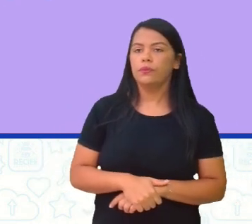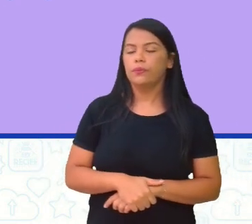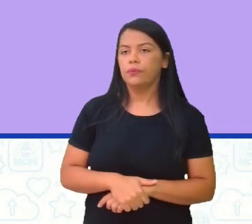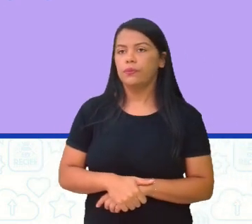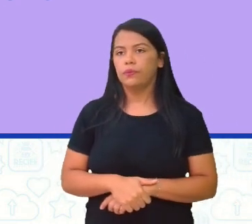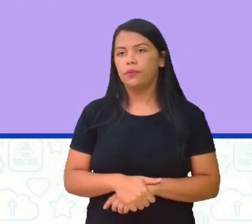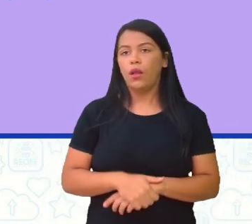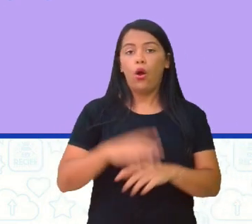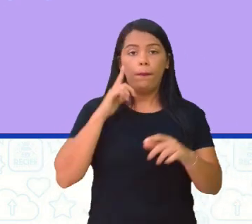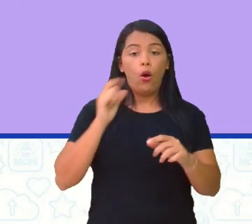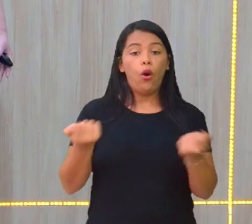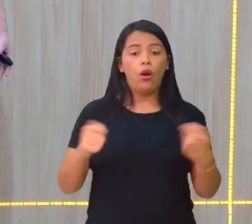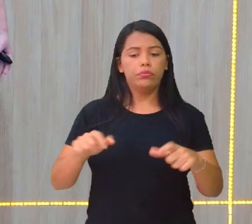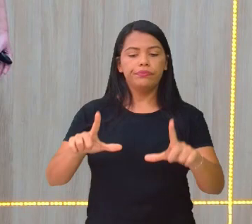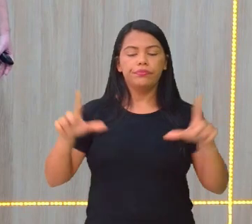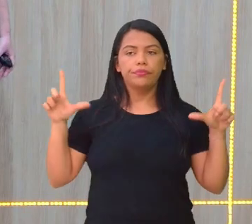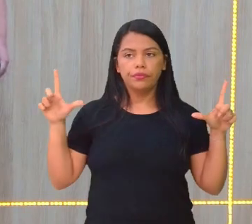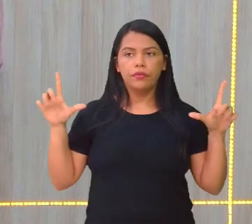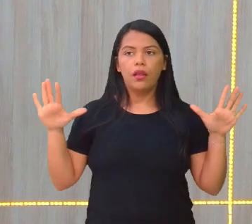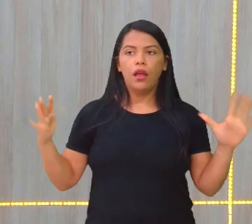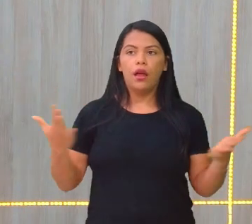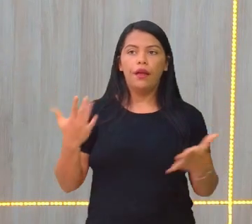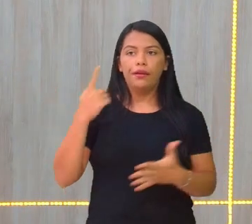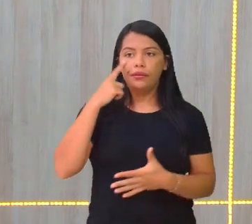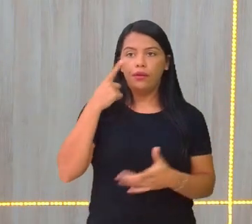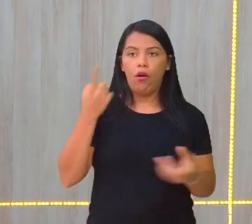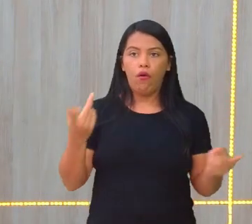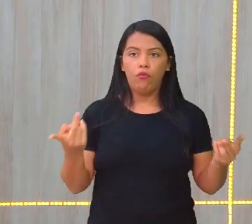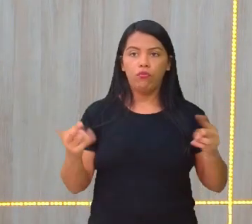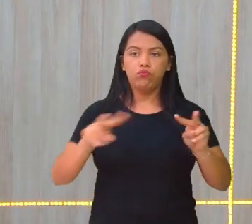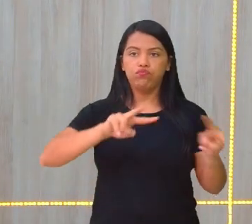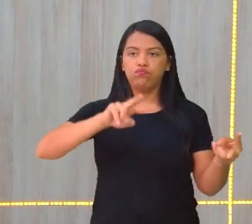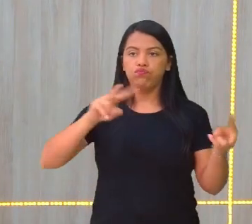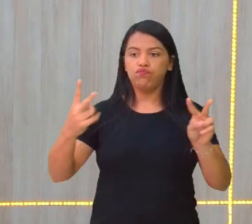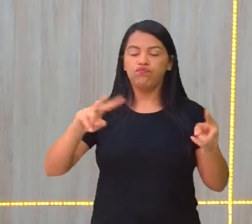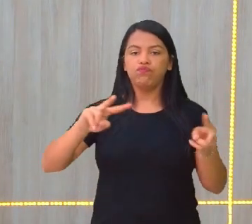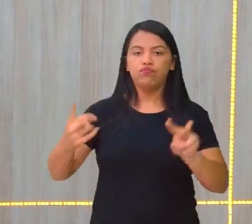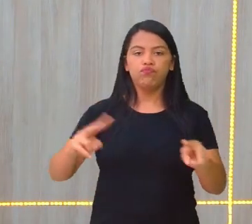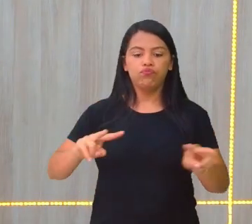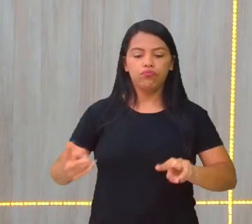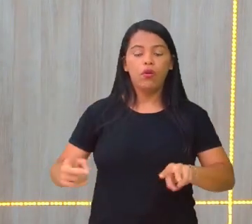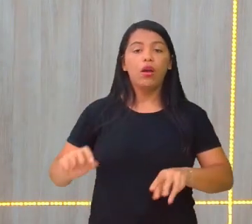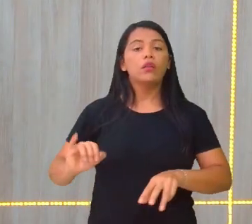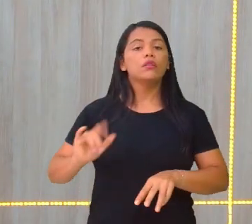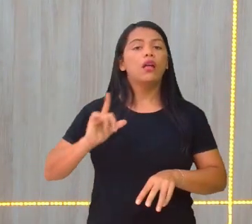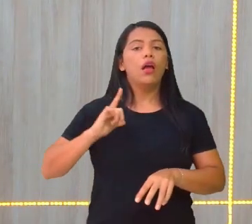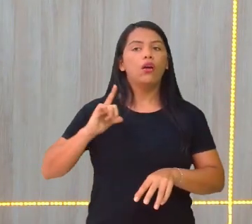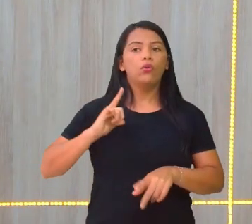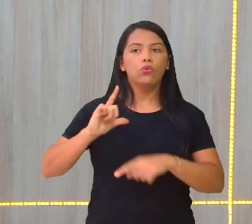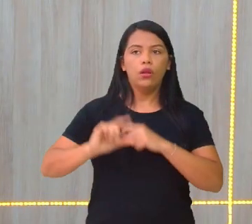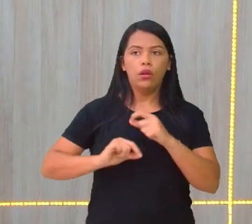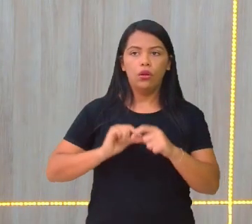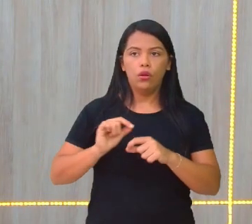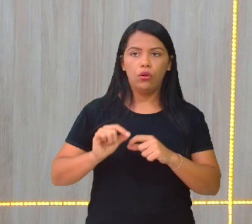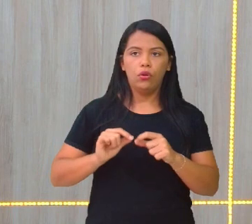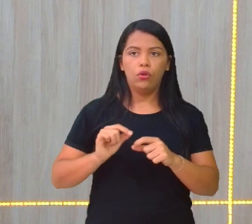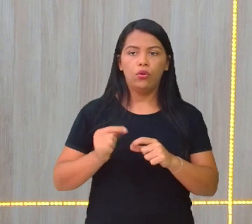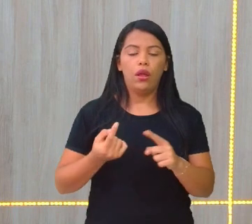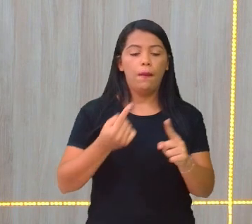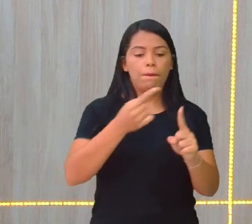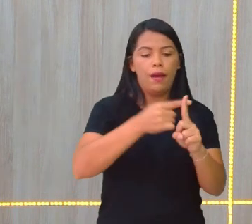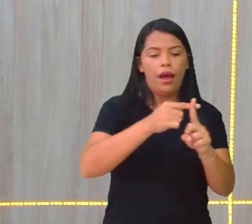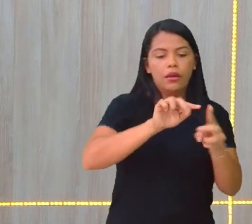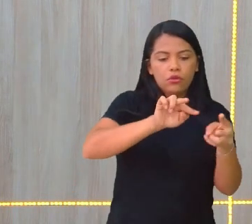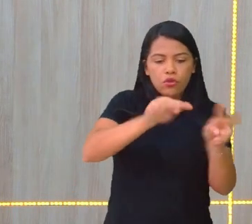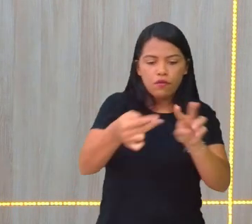para mim, os inversos. Então, se eu estou com a soma, meu inverso é a